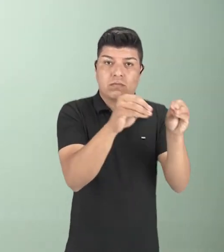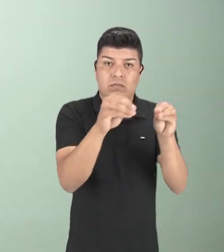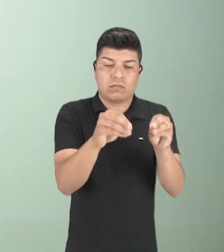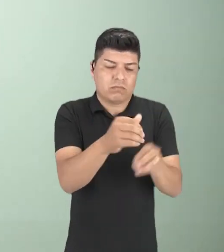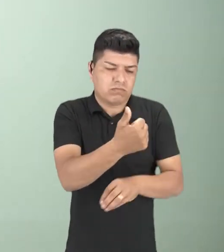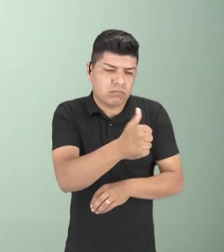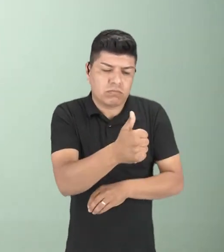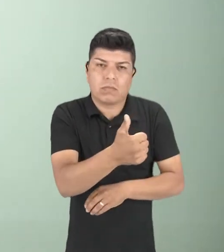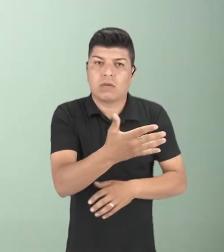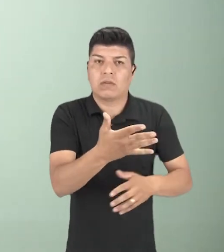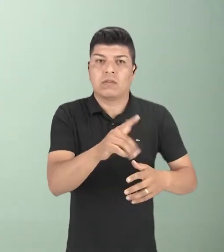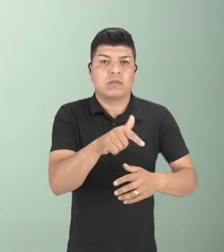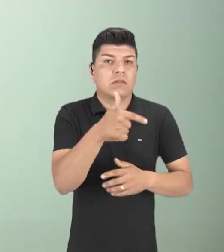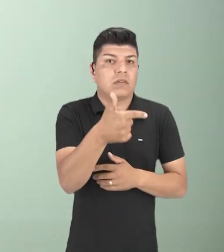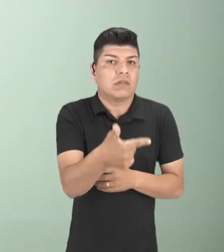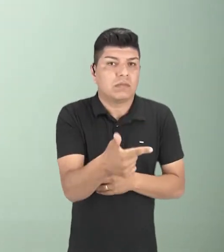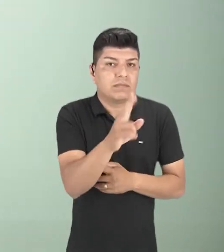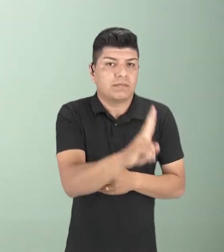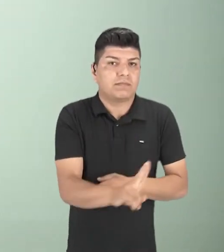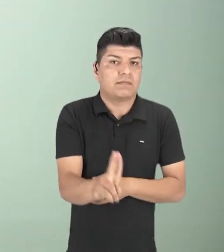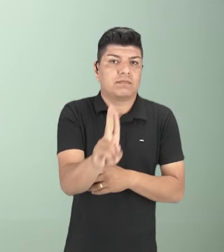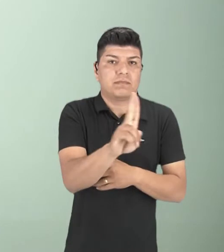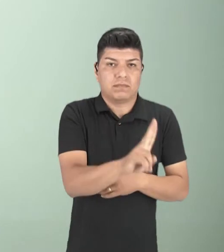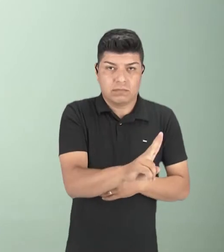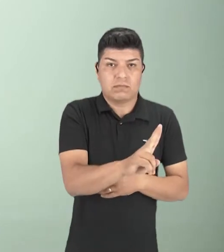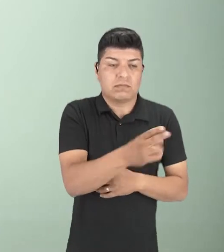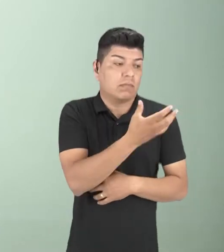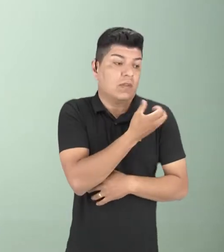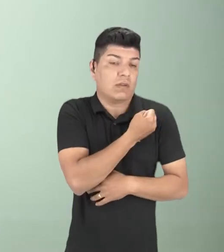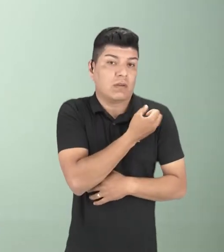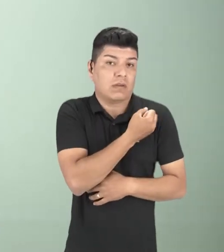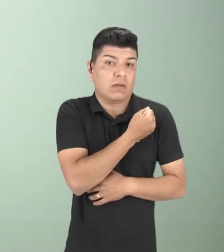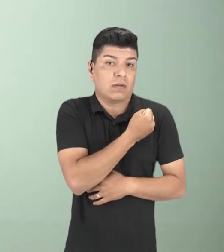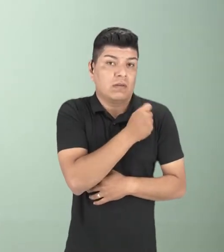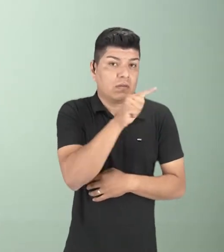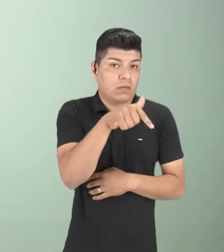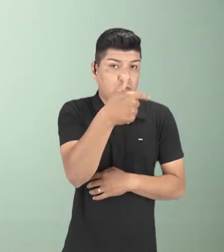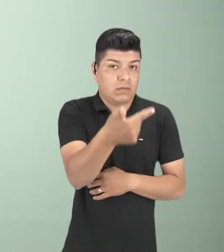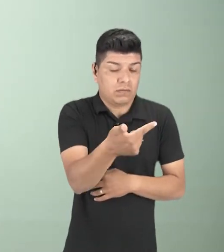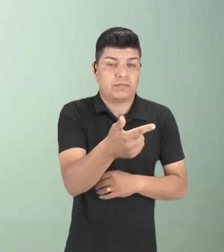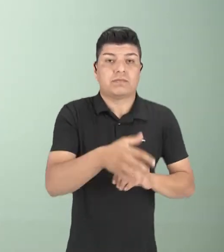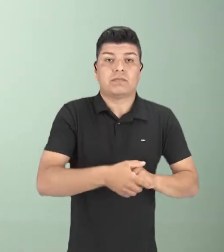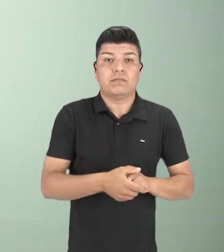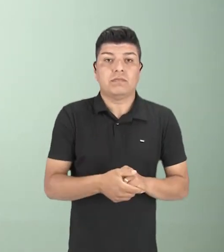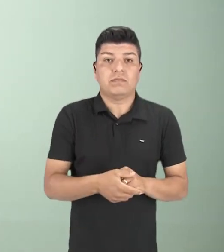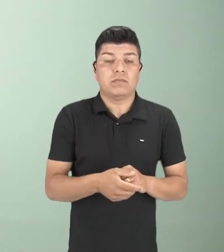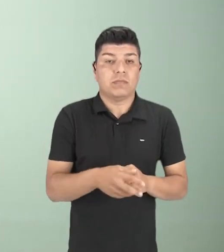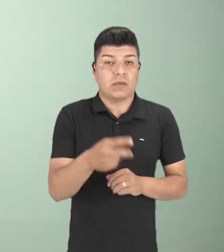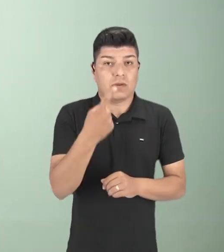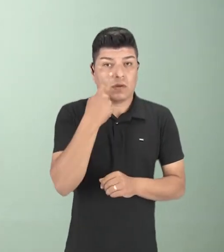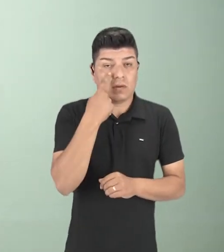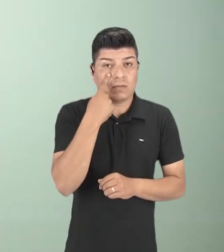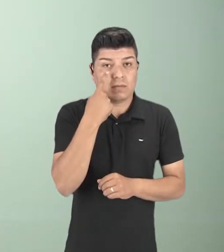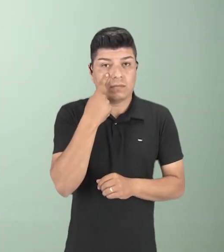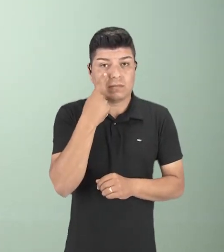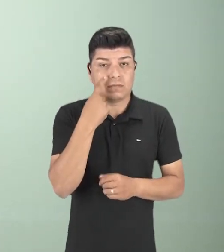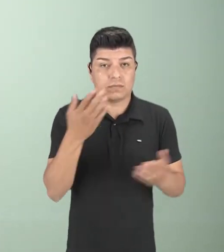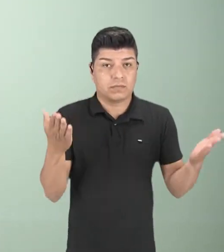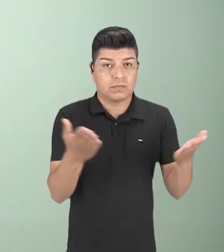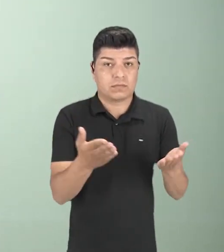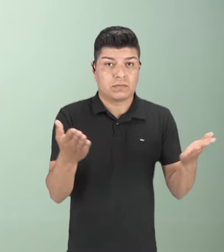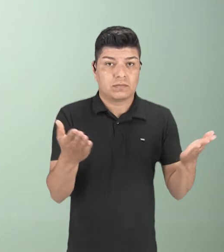aquele grupo e depois a gente usa aqueles números para simular o restante. Muito que a gente tem observado nos dias